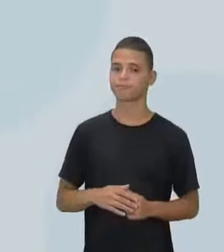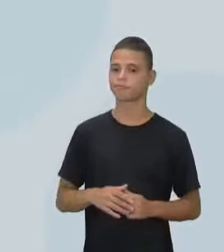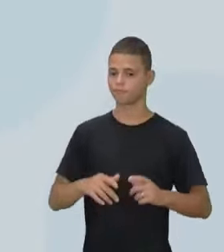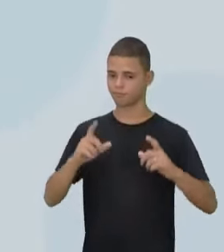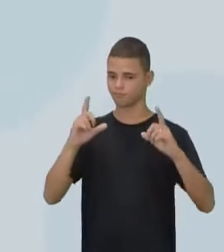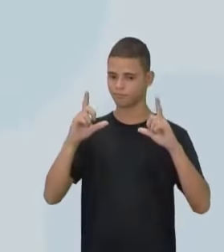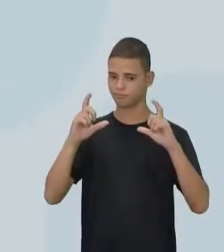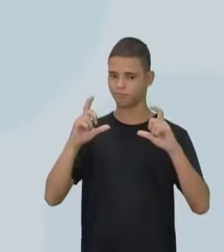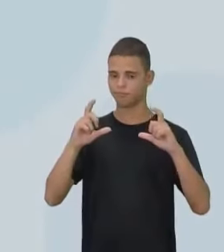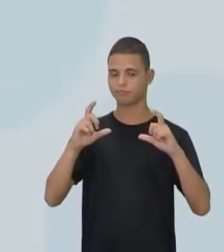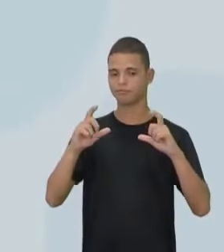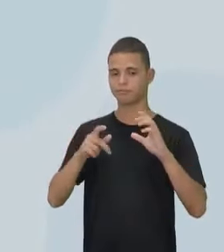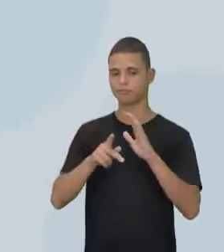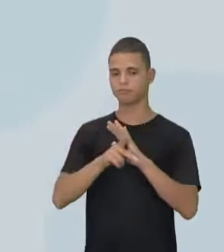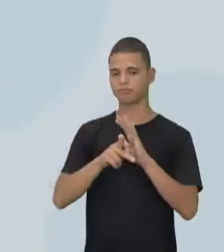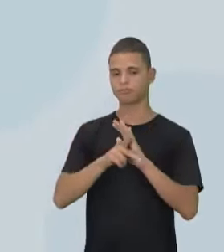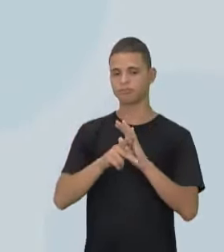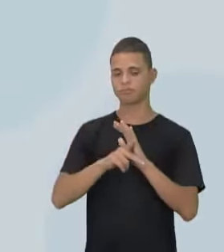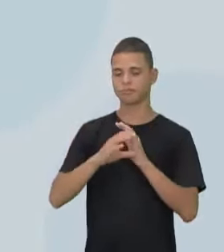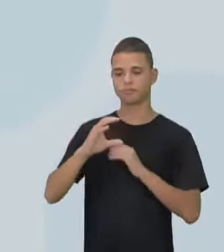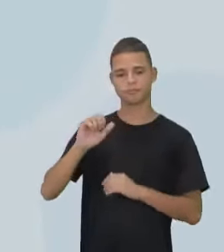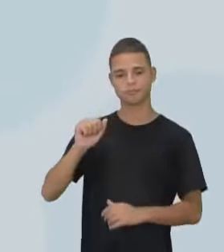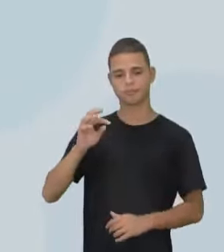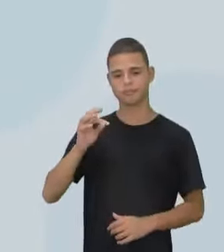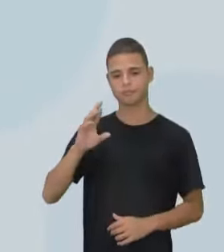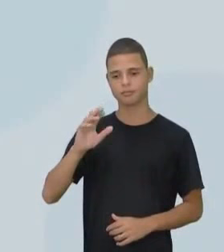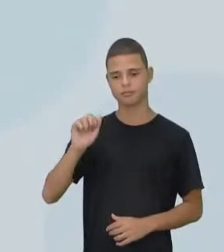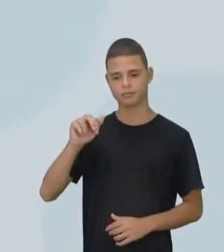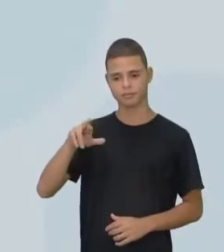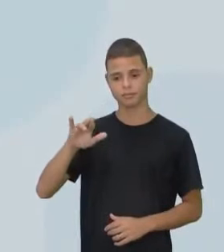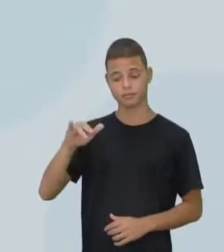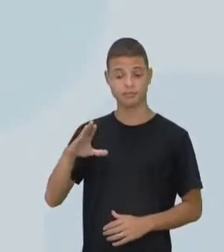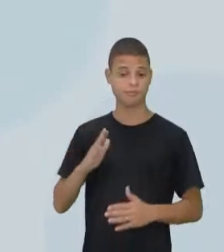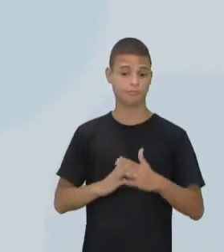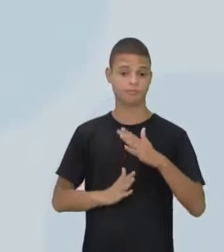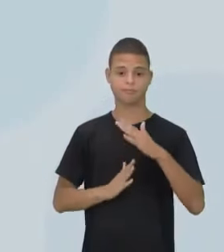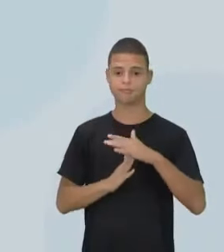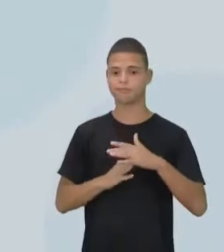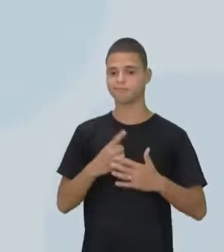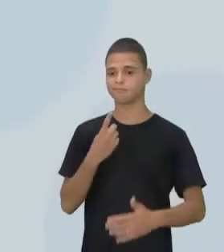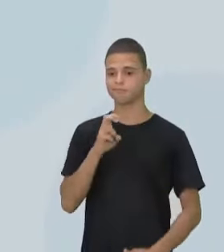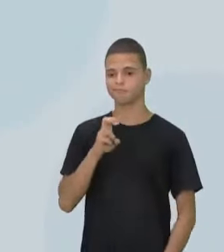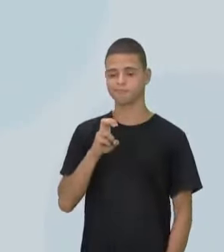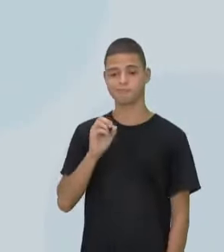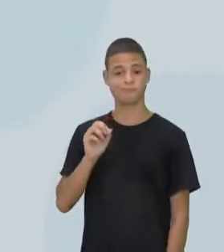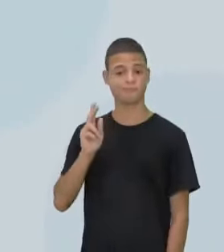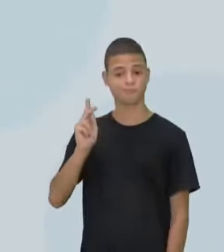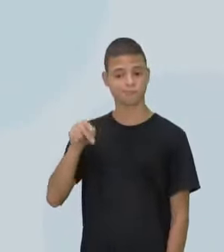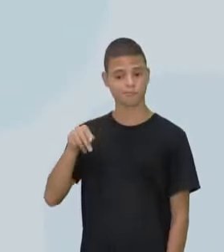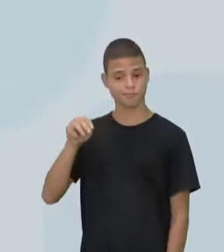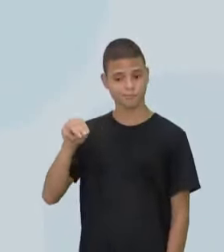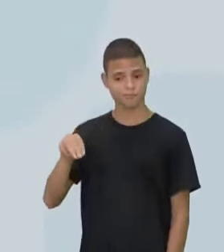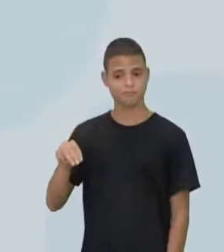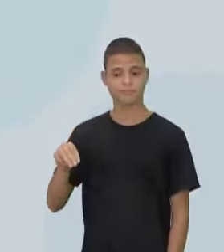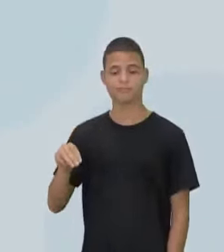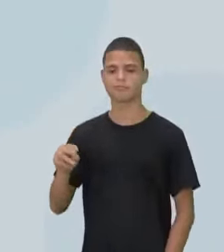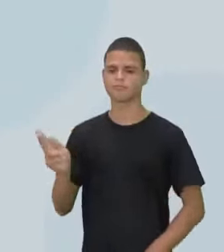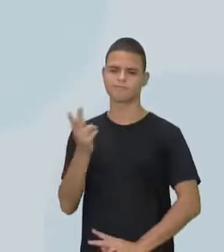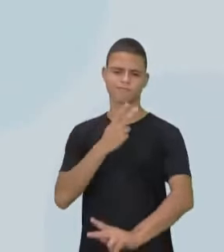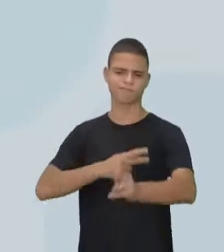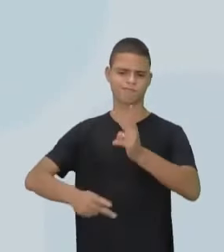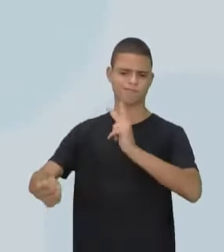ciclone Catarina, né, em 2004, que atingiu ventos de até 150 km por hora. Esses ventos